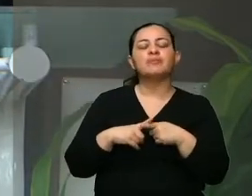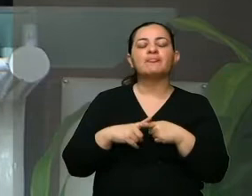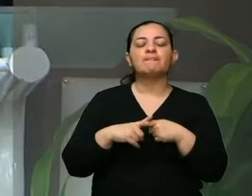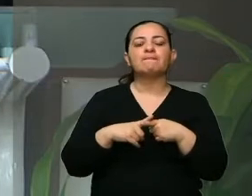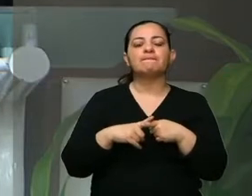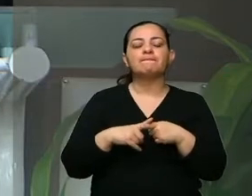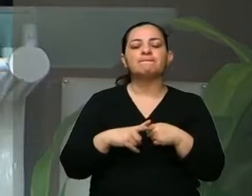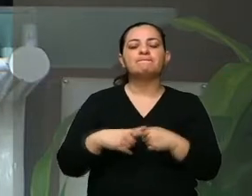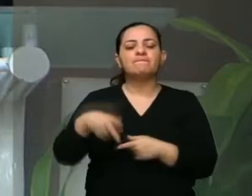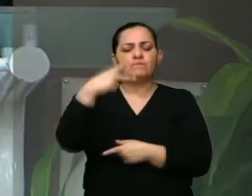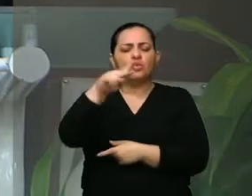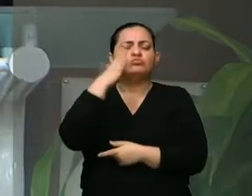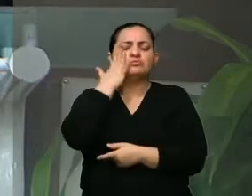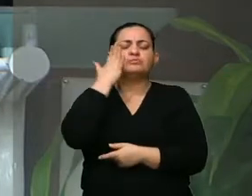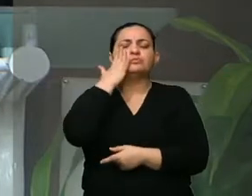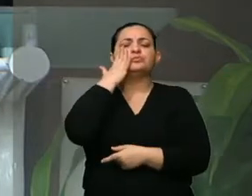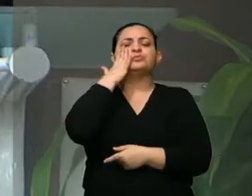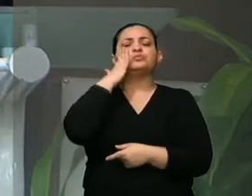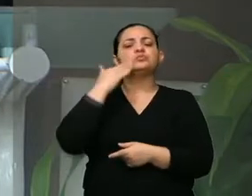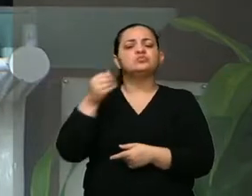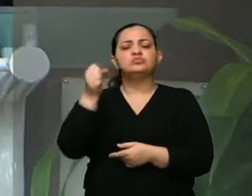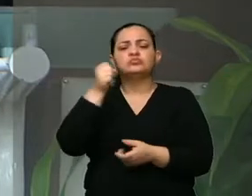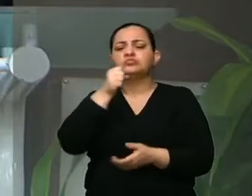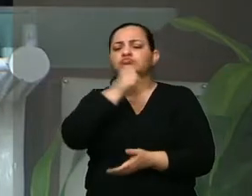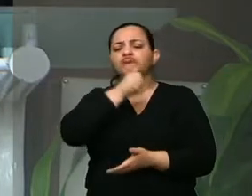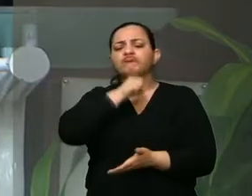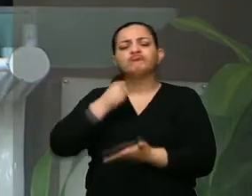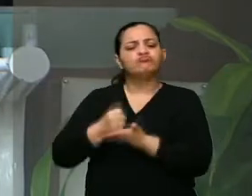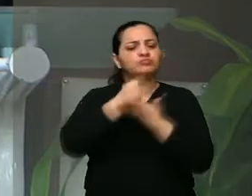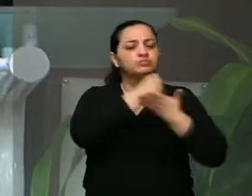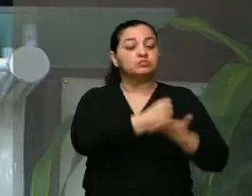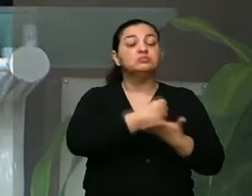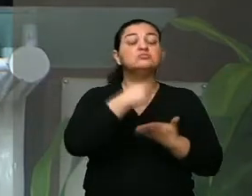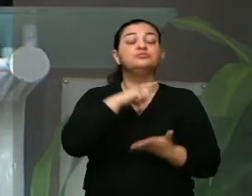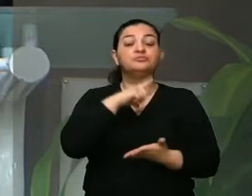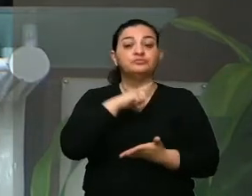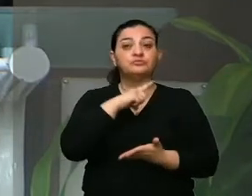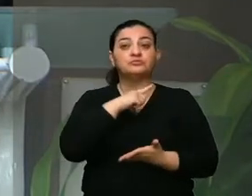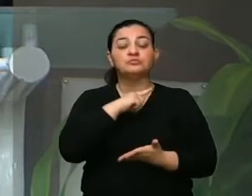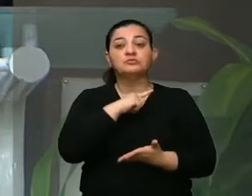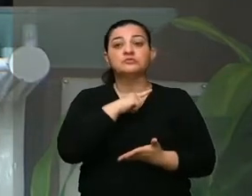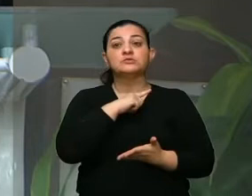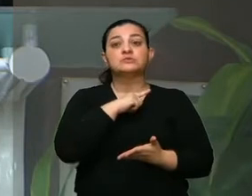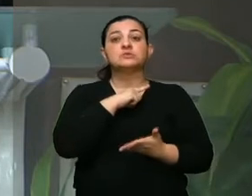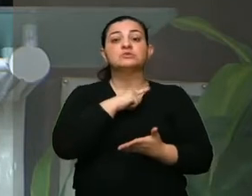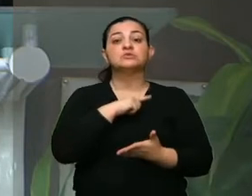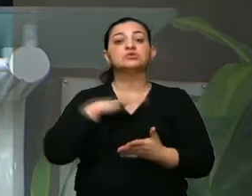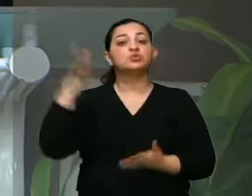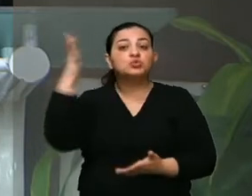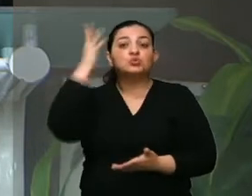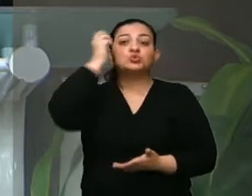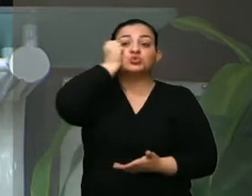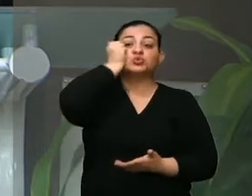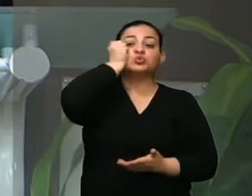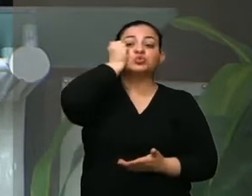você sabe que no velho testamento havia a adoção